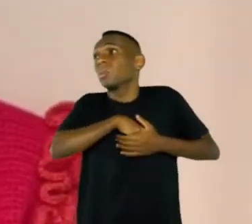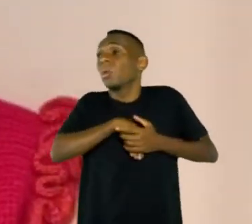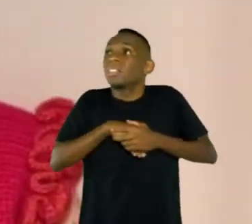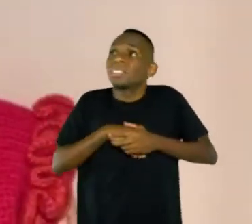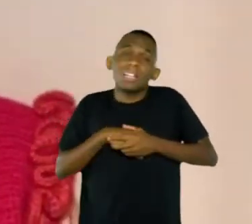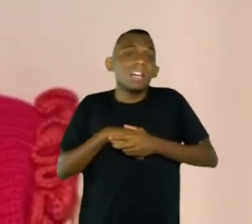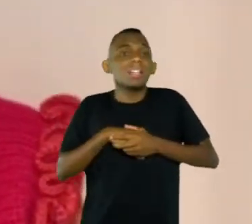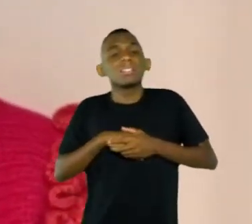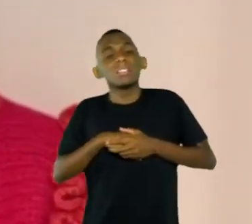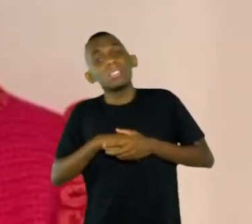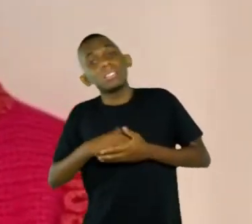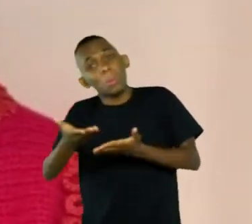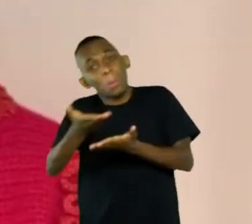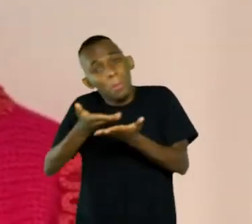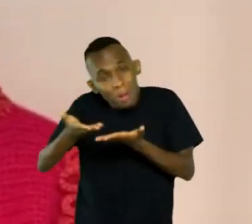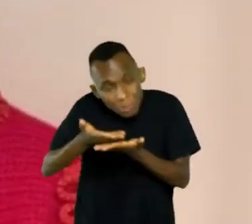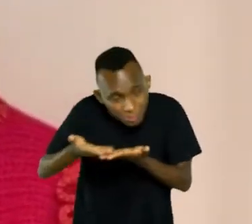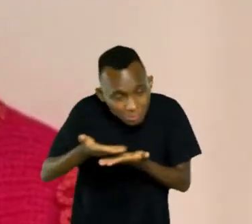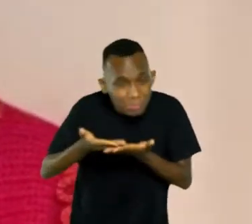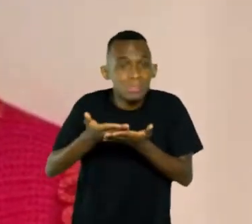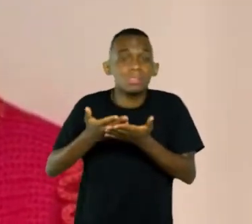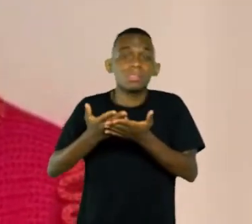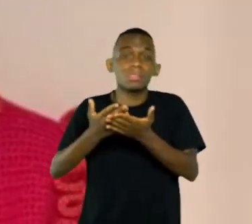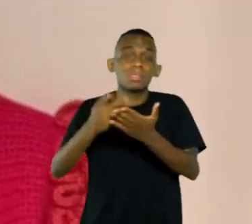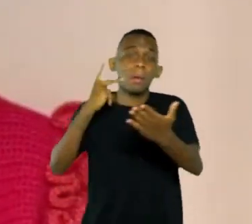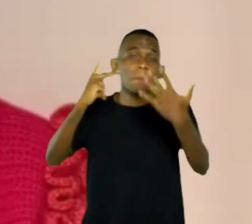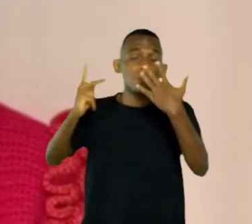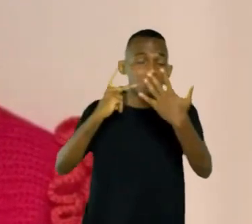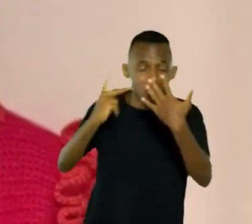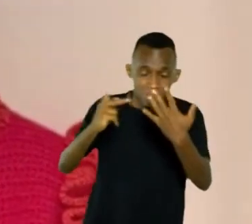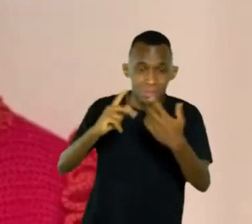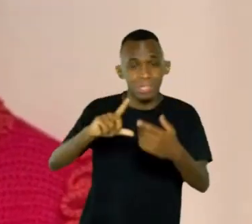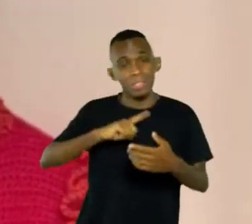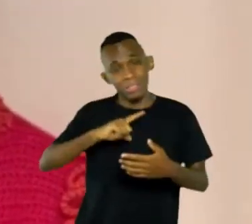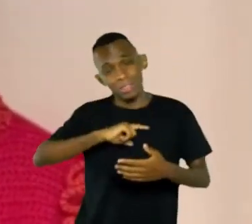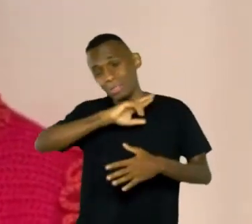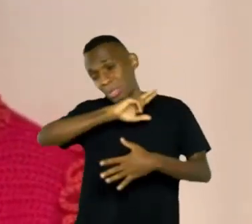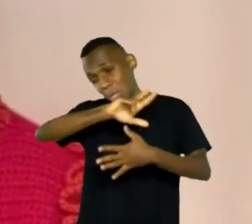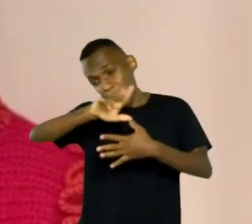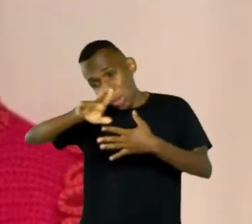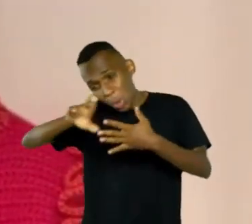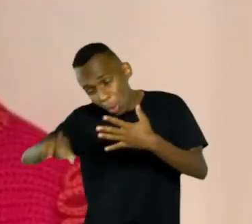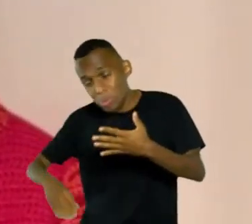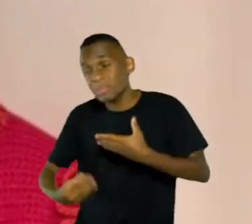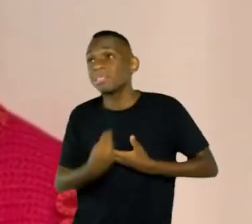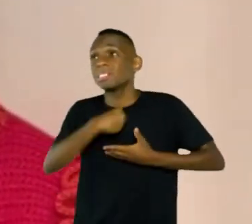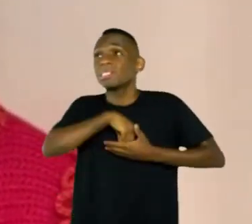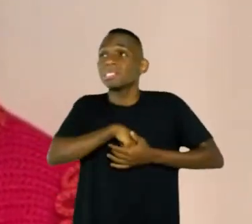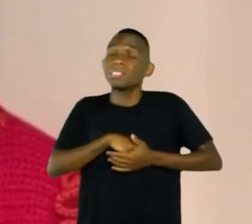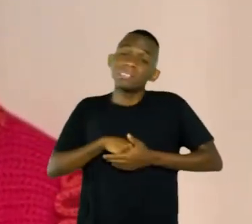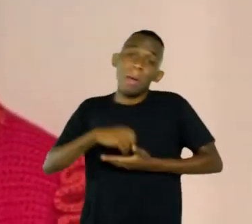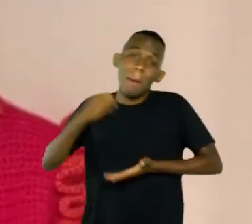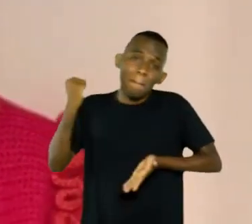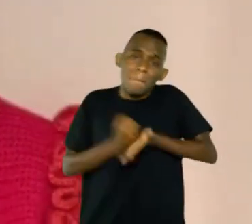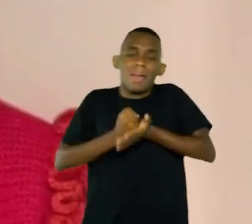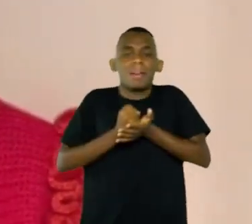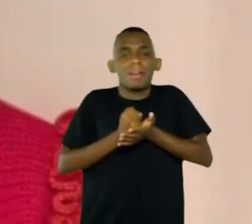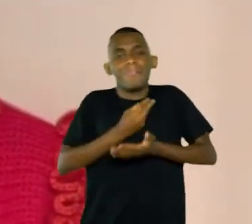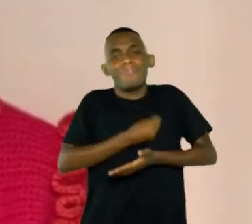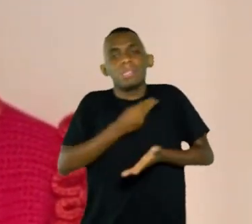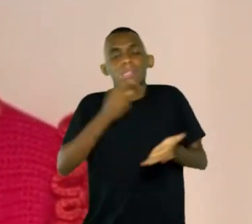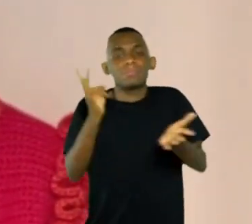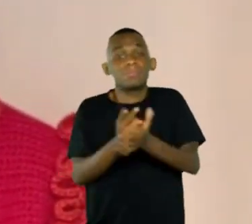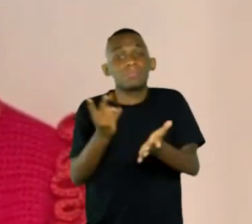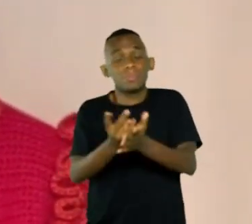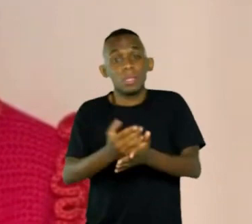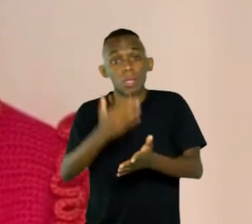terapia transpessoal, terapia psicanalítica, tem muita coisa que fica, né? Eu acho que a gente tem que aprender a conviver